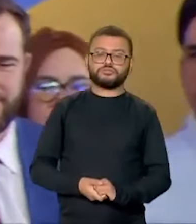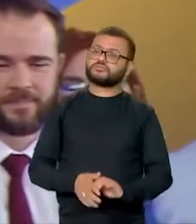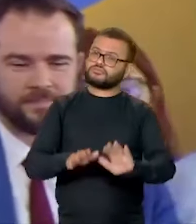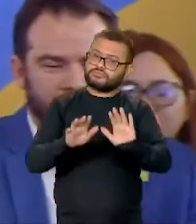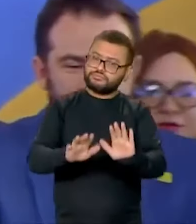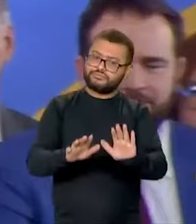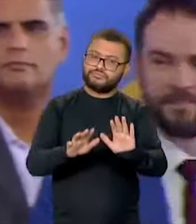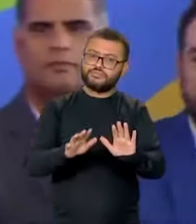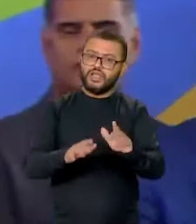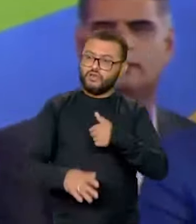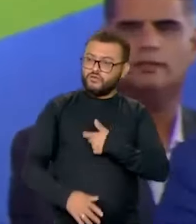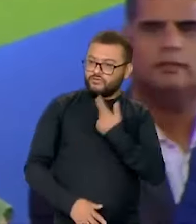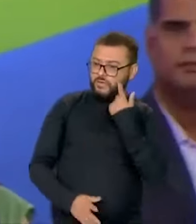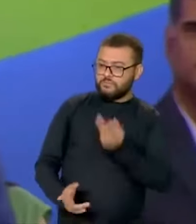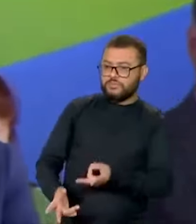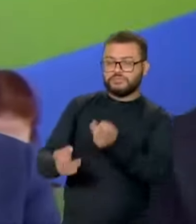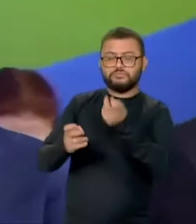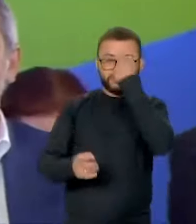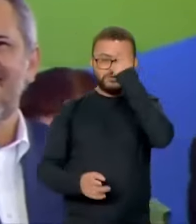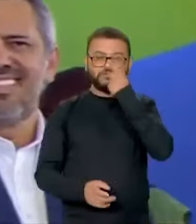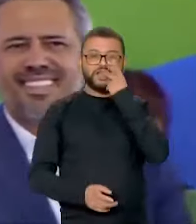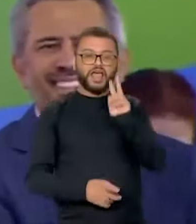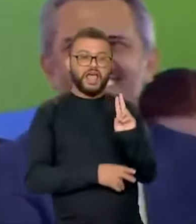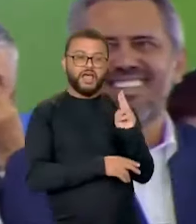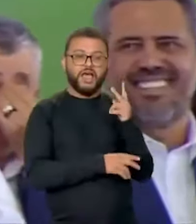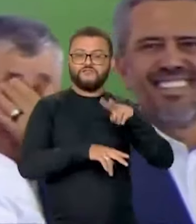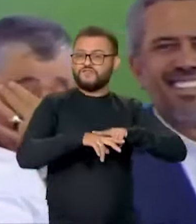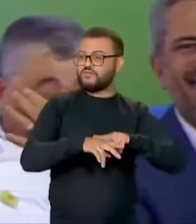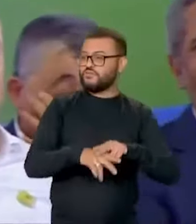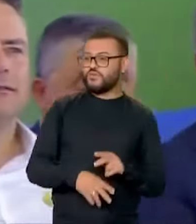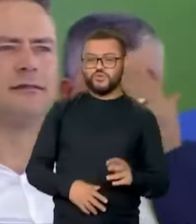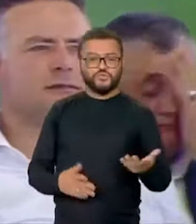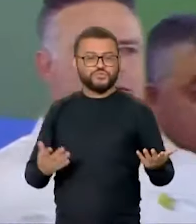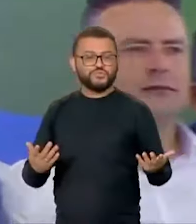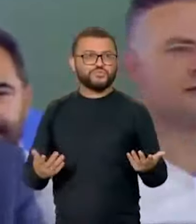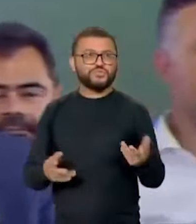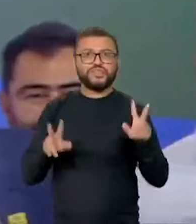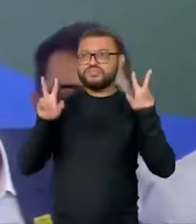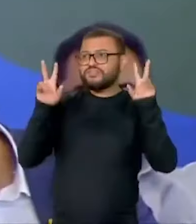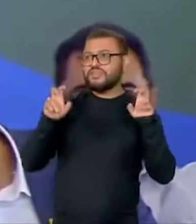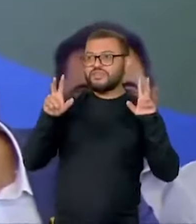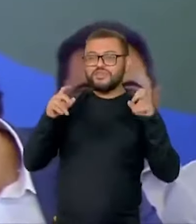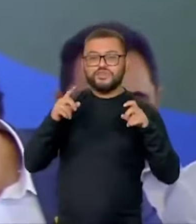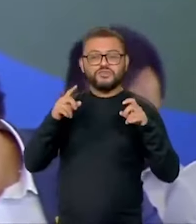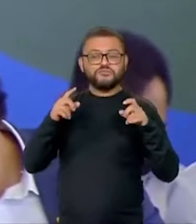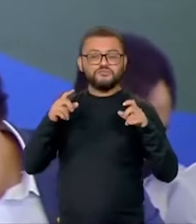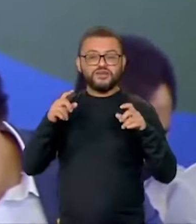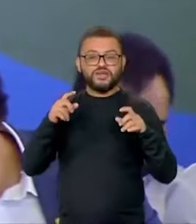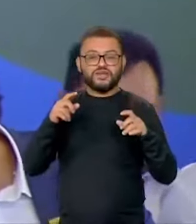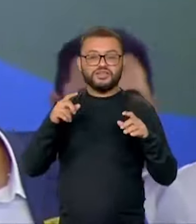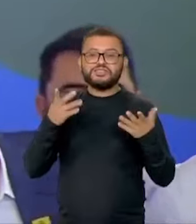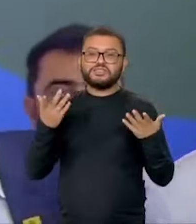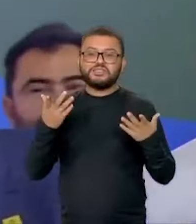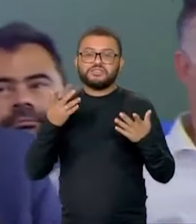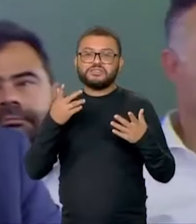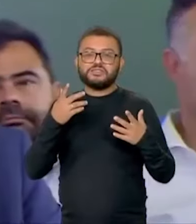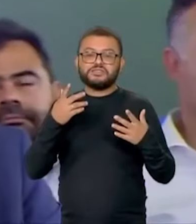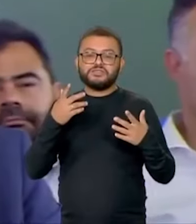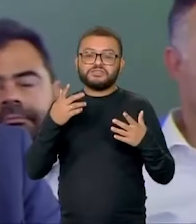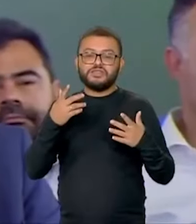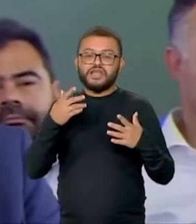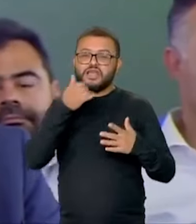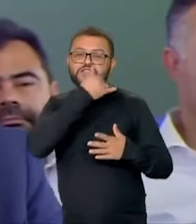Sabe, e quando eu vejo esse pessoal falar de hidrogênio verde, de revolução, sabe,